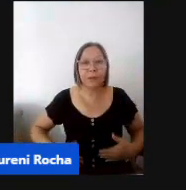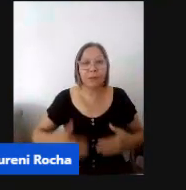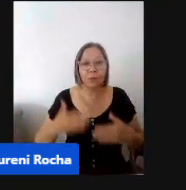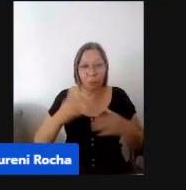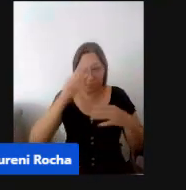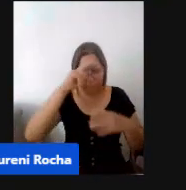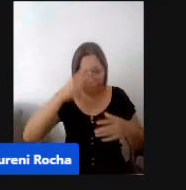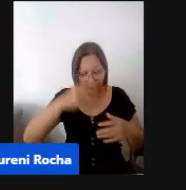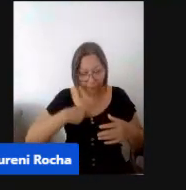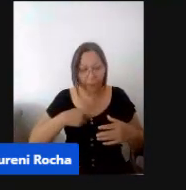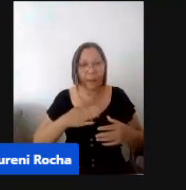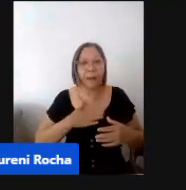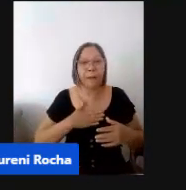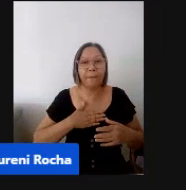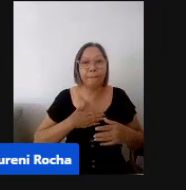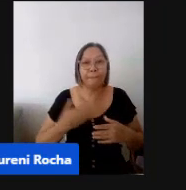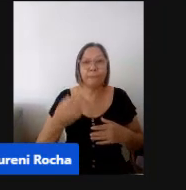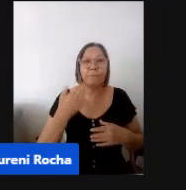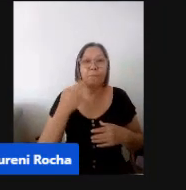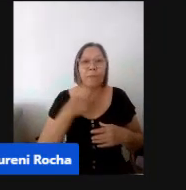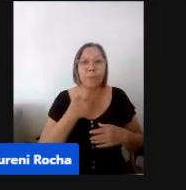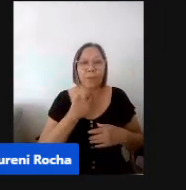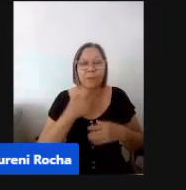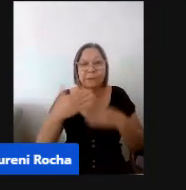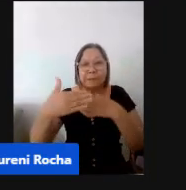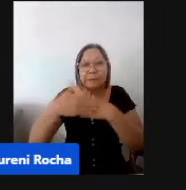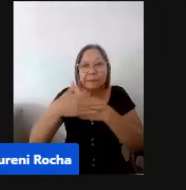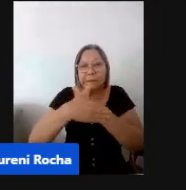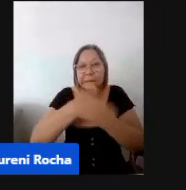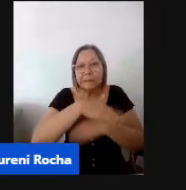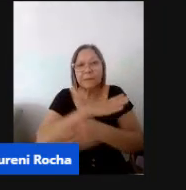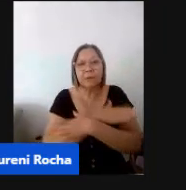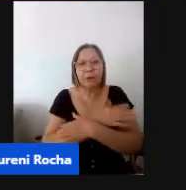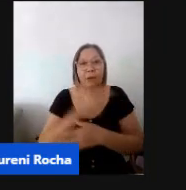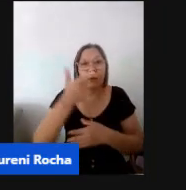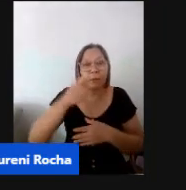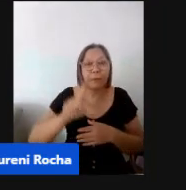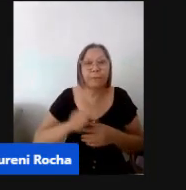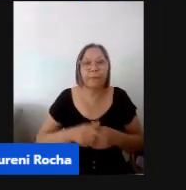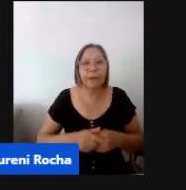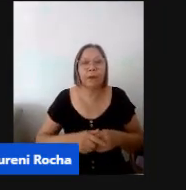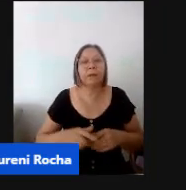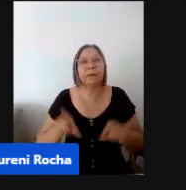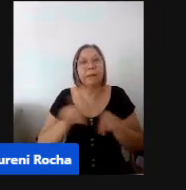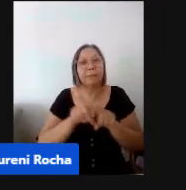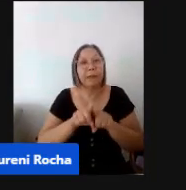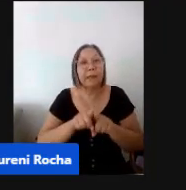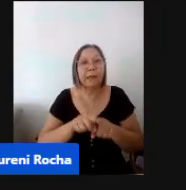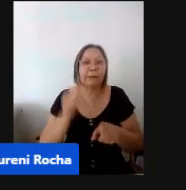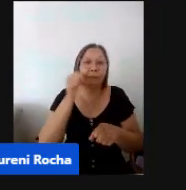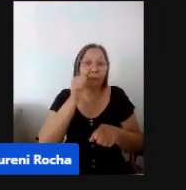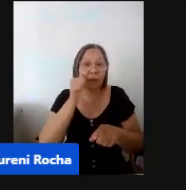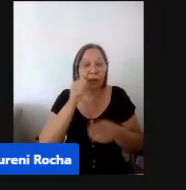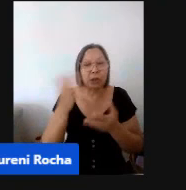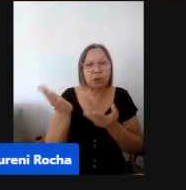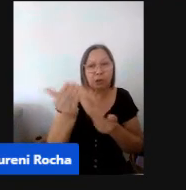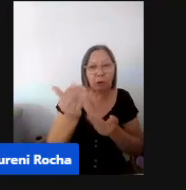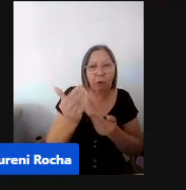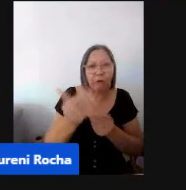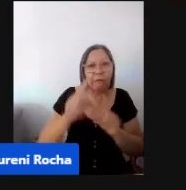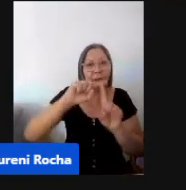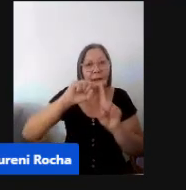consequências que a gente tem, com a vulnerabilidade, com a gravidez indesejada, se ela não foi planejada de fato,